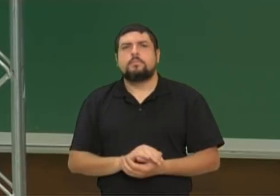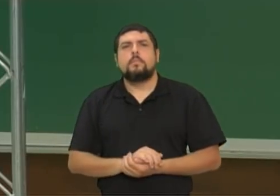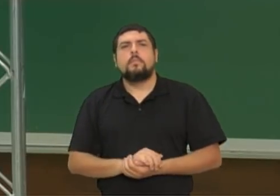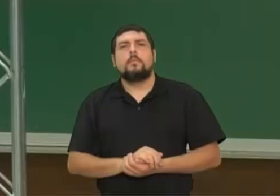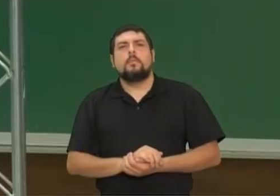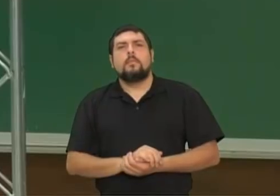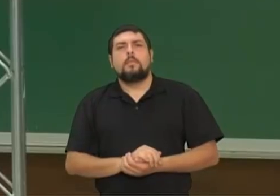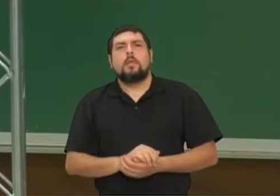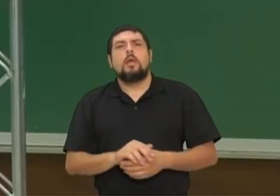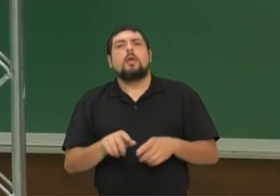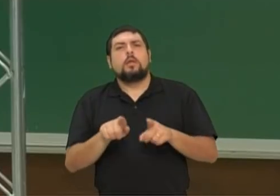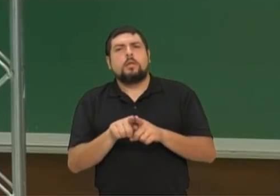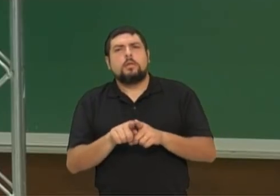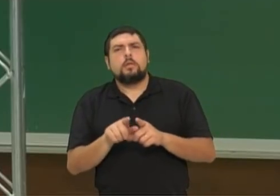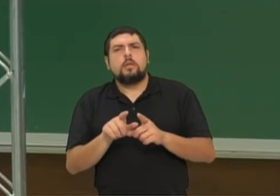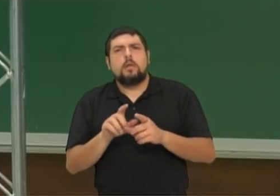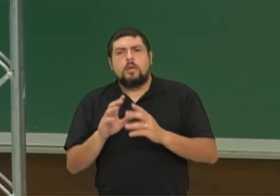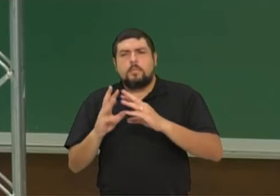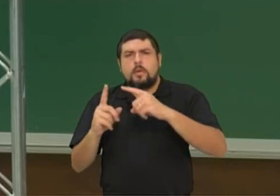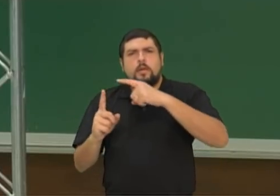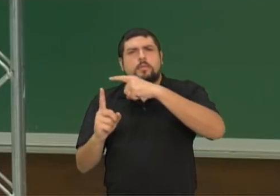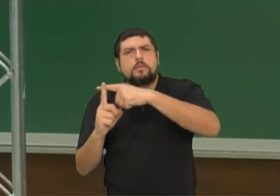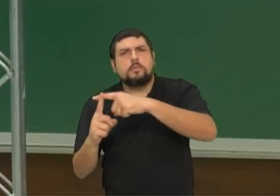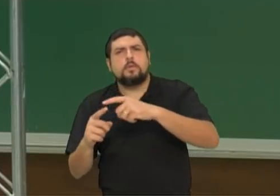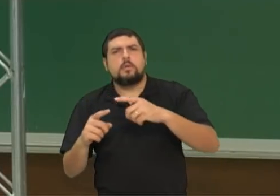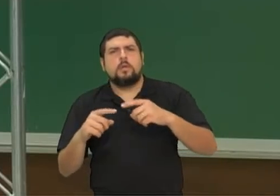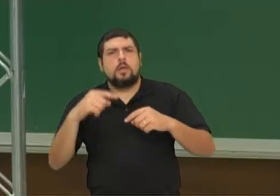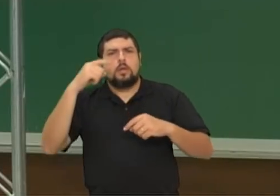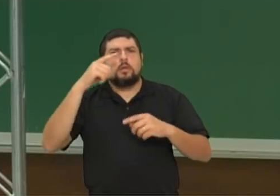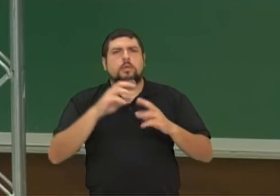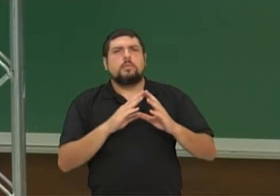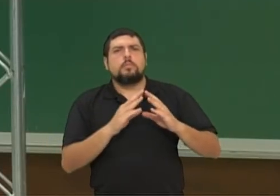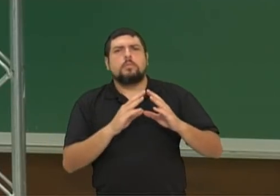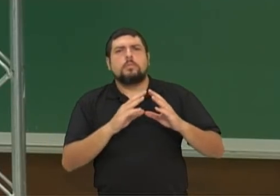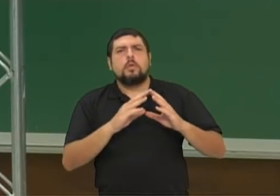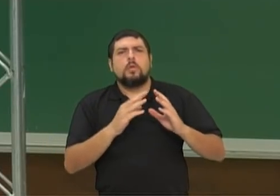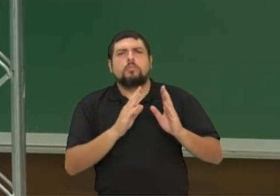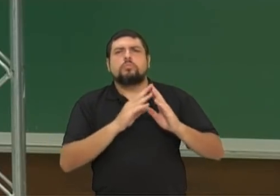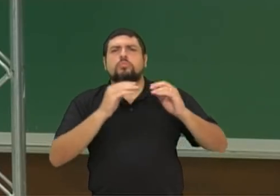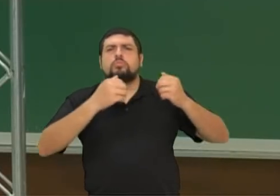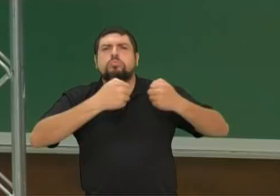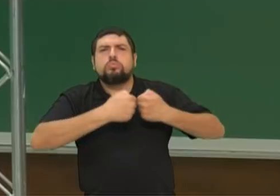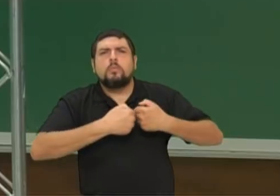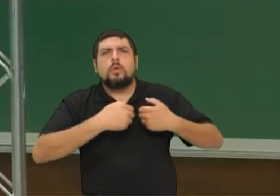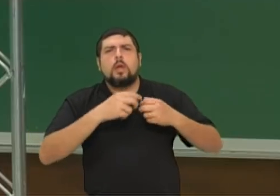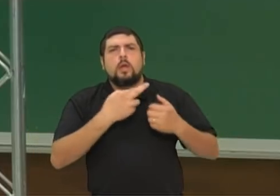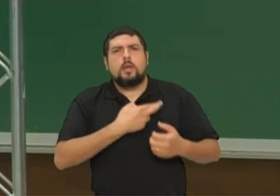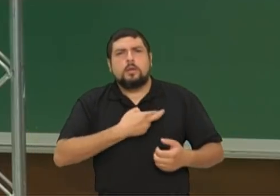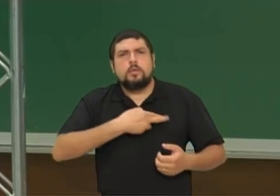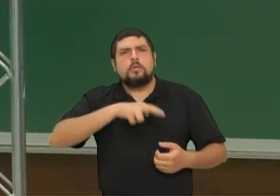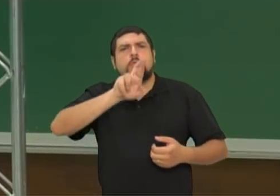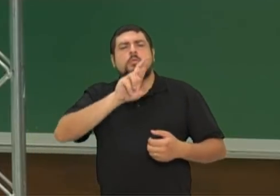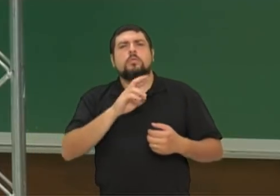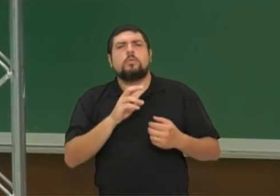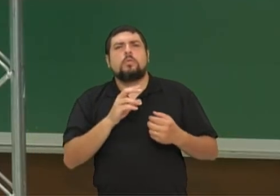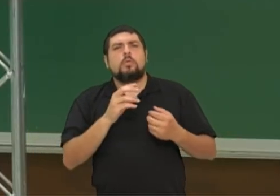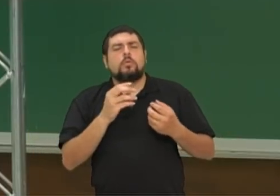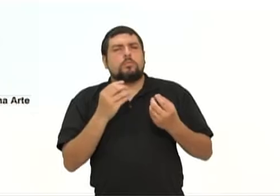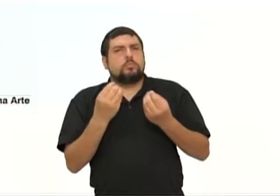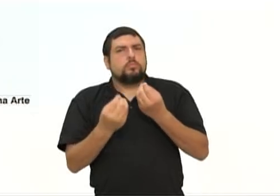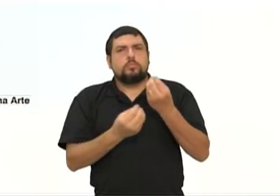santuários, templos religiosos que fazem parte desse circuito de turismo religioso, só para você saber de algumas